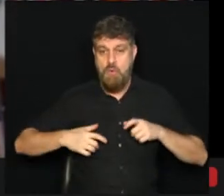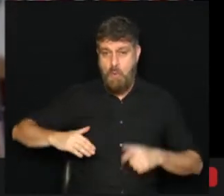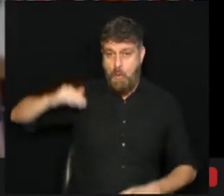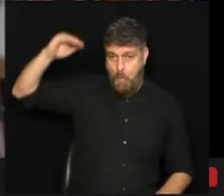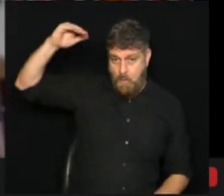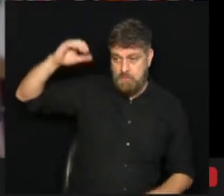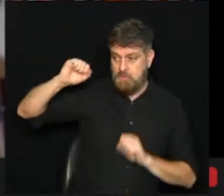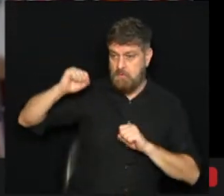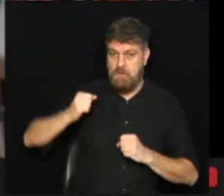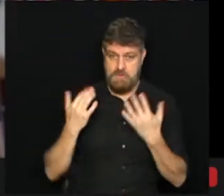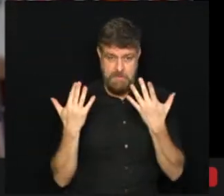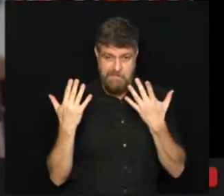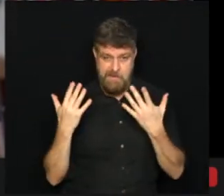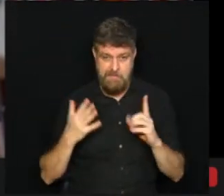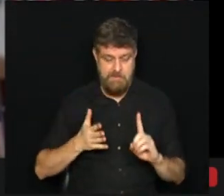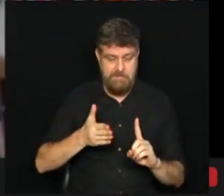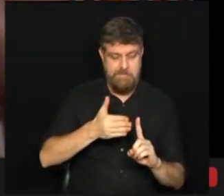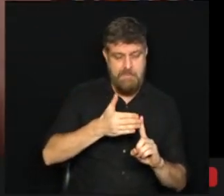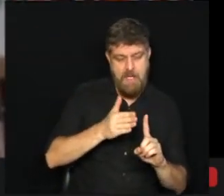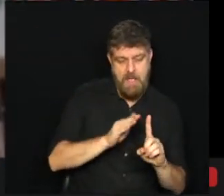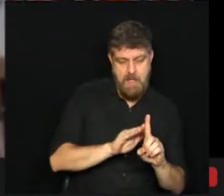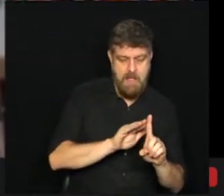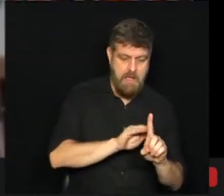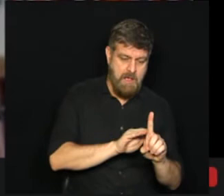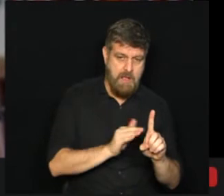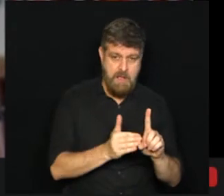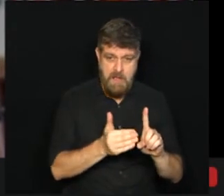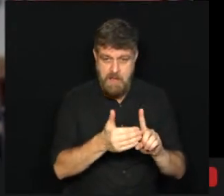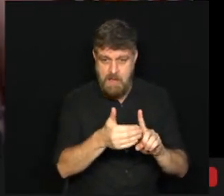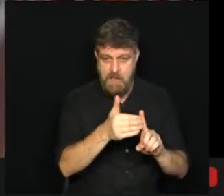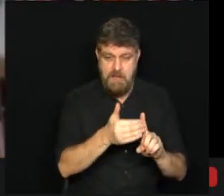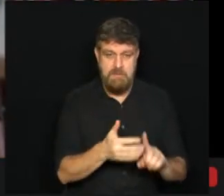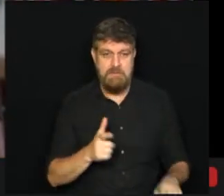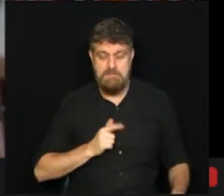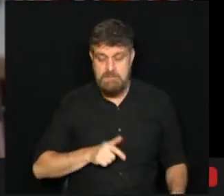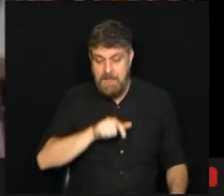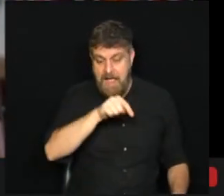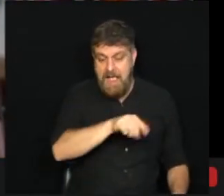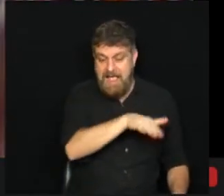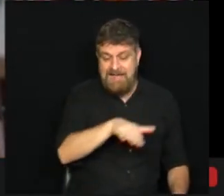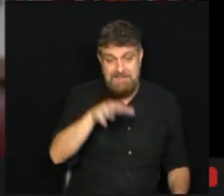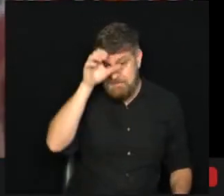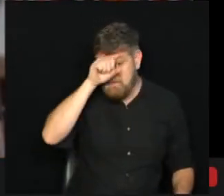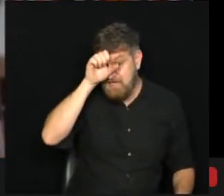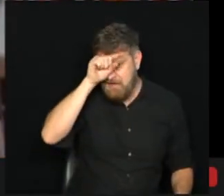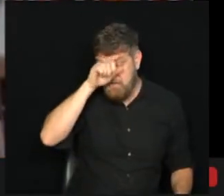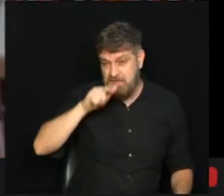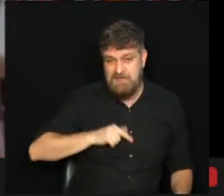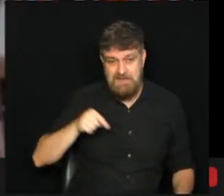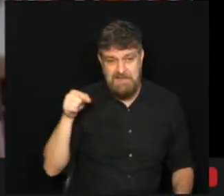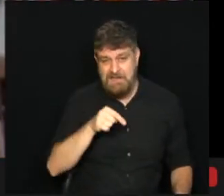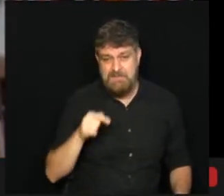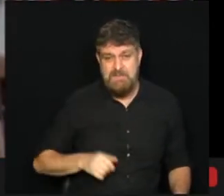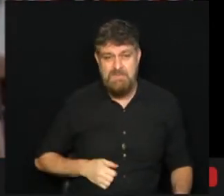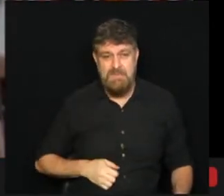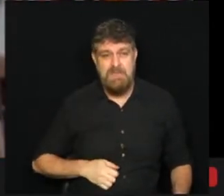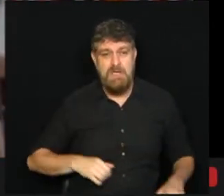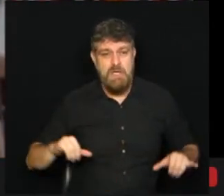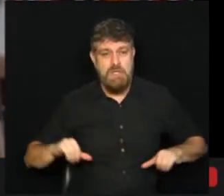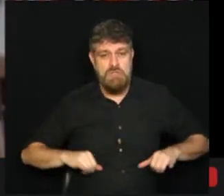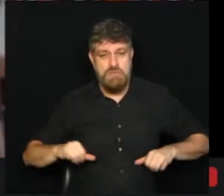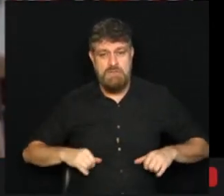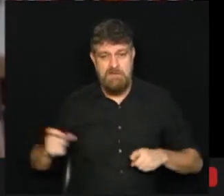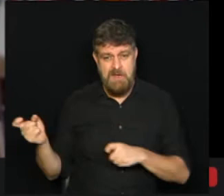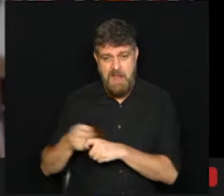tem, que você tem que colocar um limite, né? A criança precisa aprender. É muito comum crianças que sofreram abuso e violência